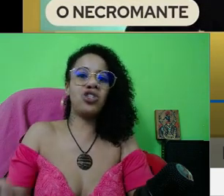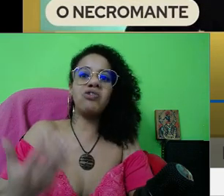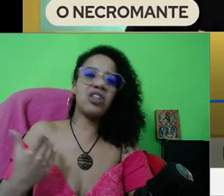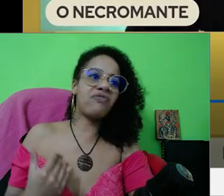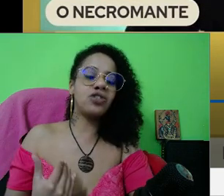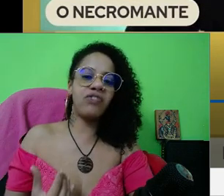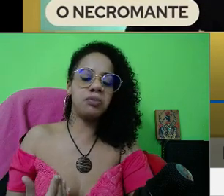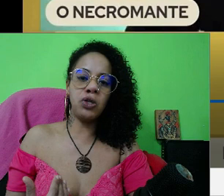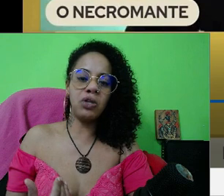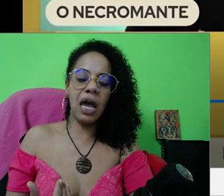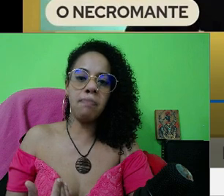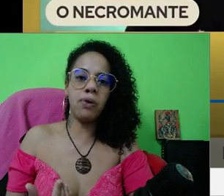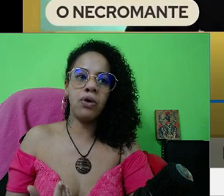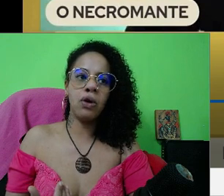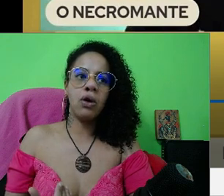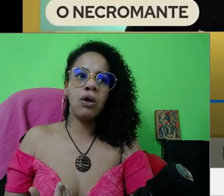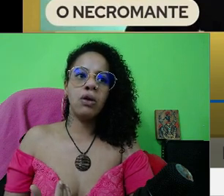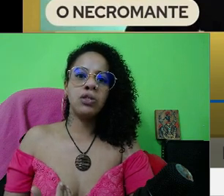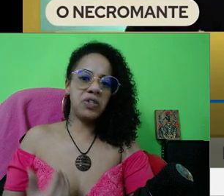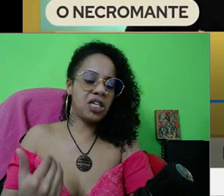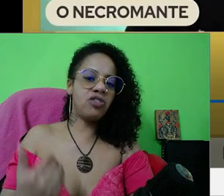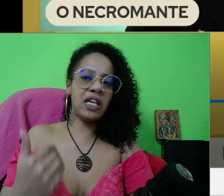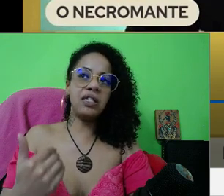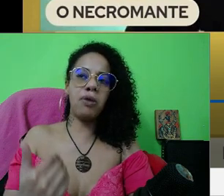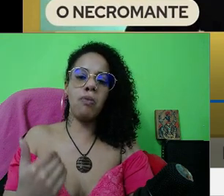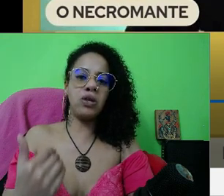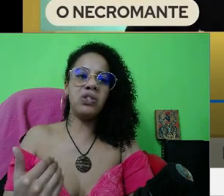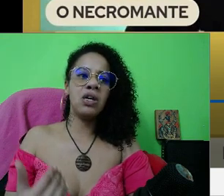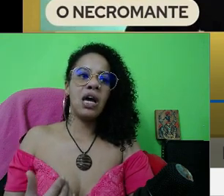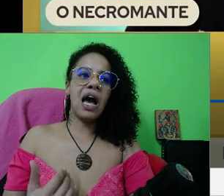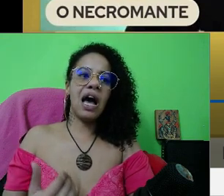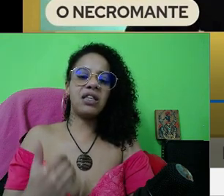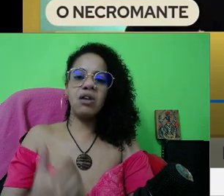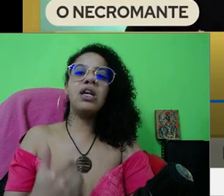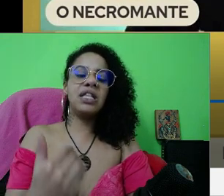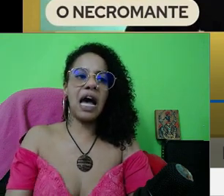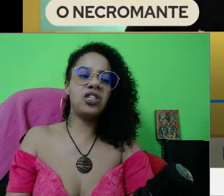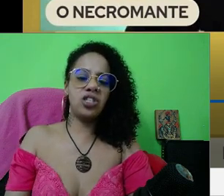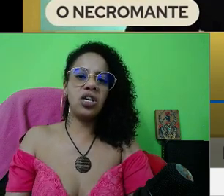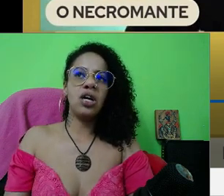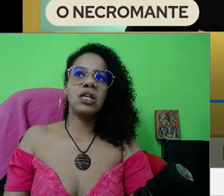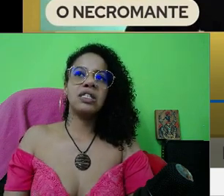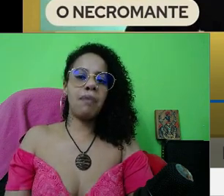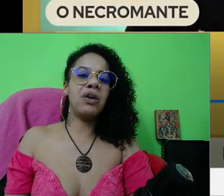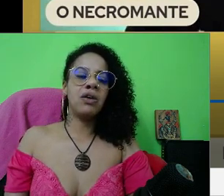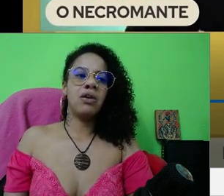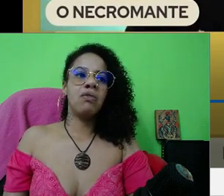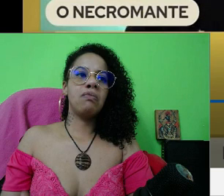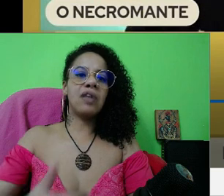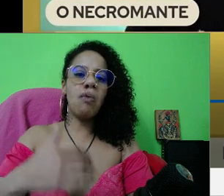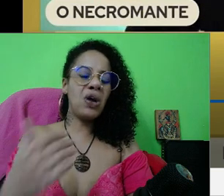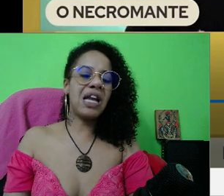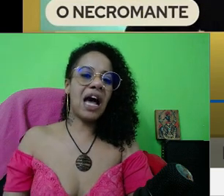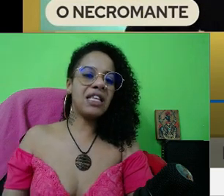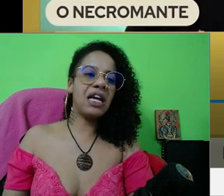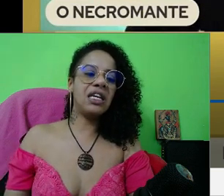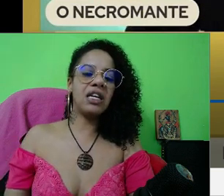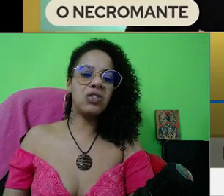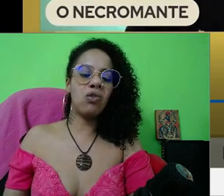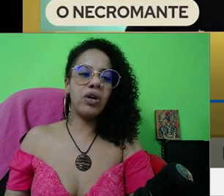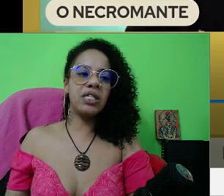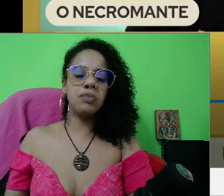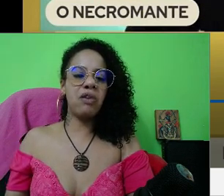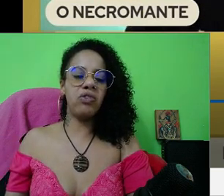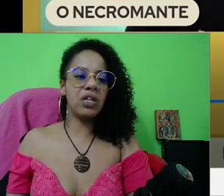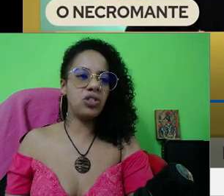discussão aonde eu já faço faz muito tempo se você tivesse pelo menos a tranquilidade de saber dar uma olhada